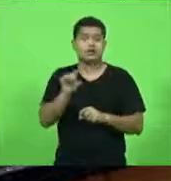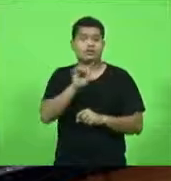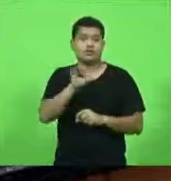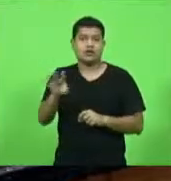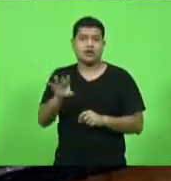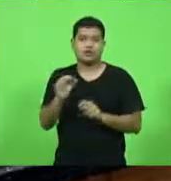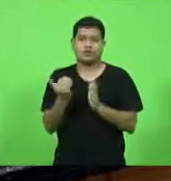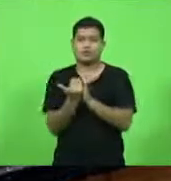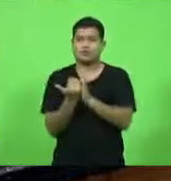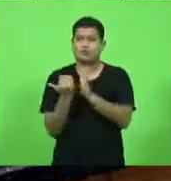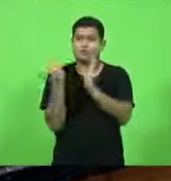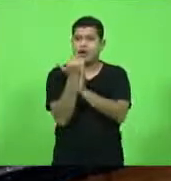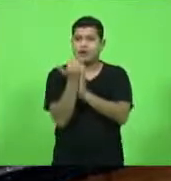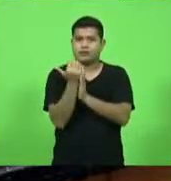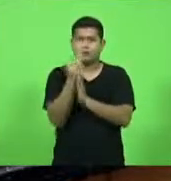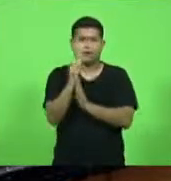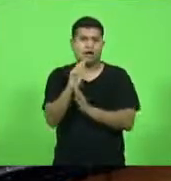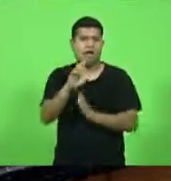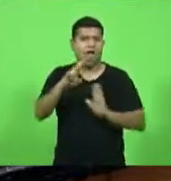exceção da regra e não uma regra.